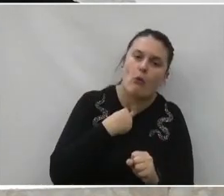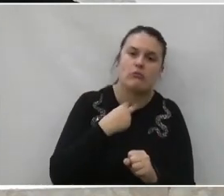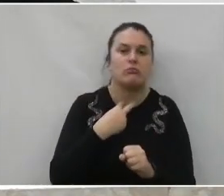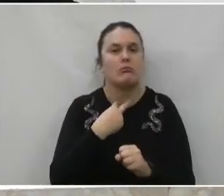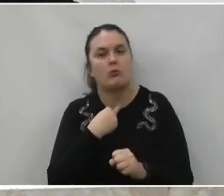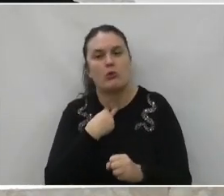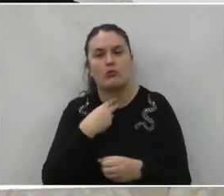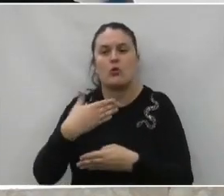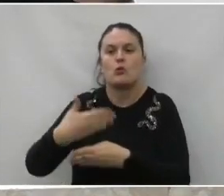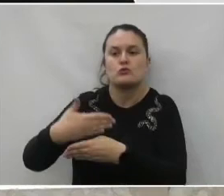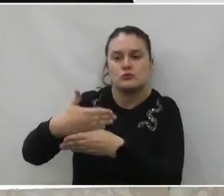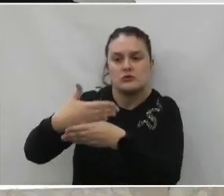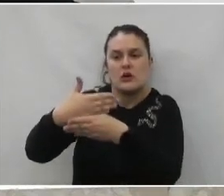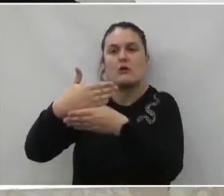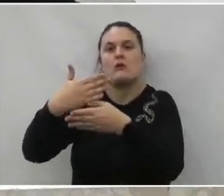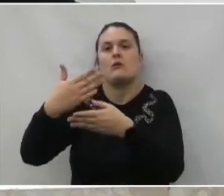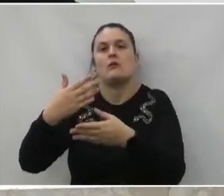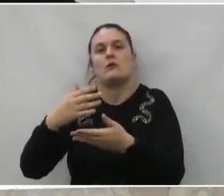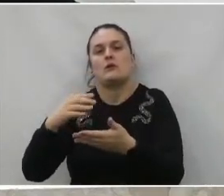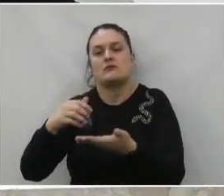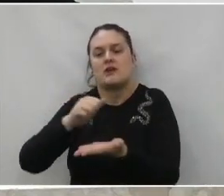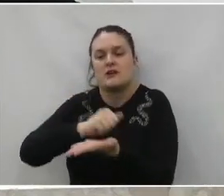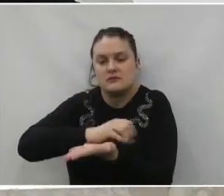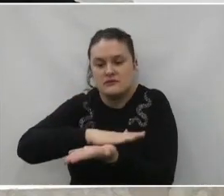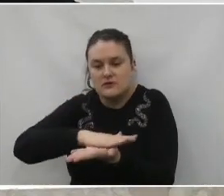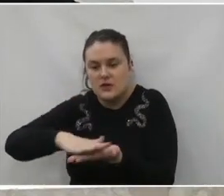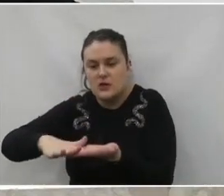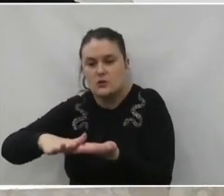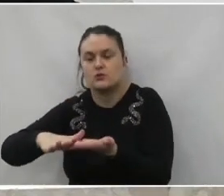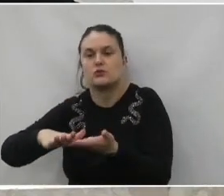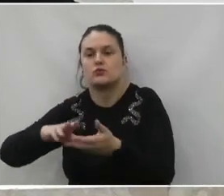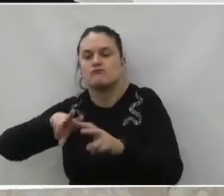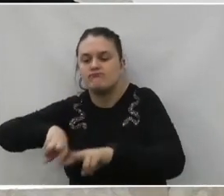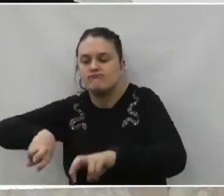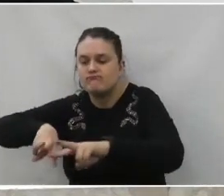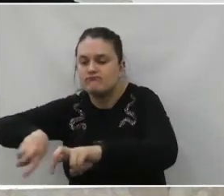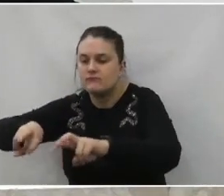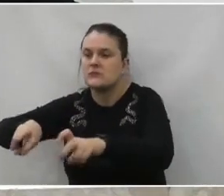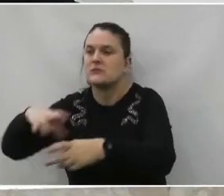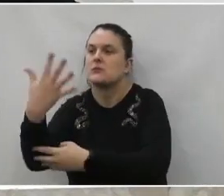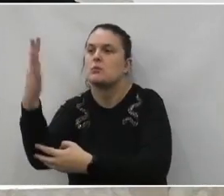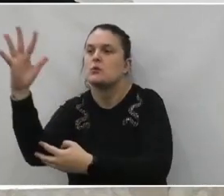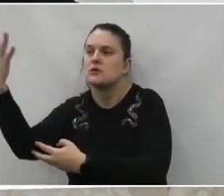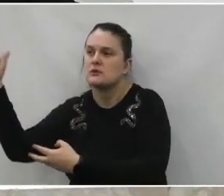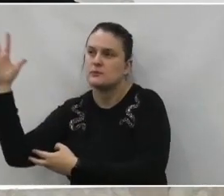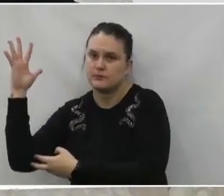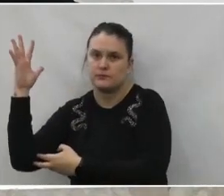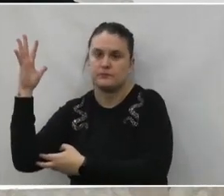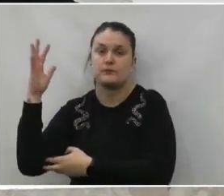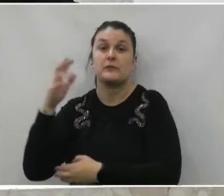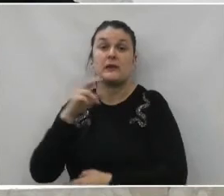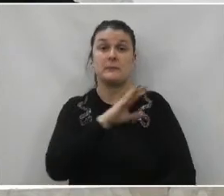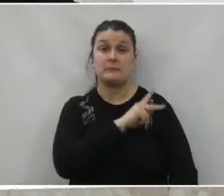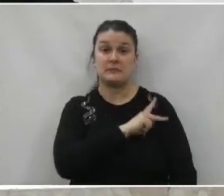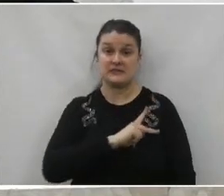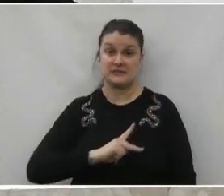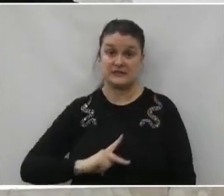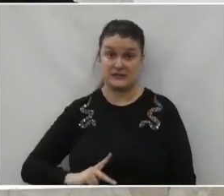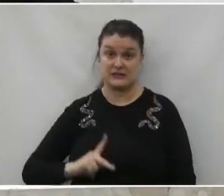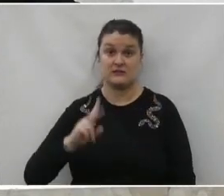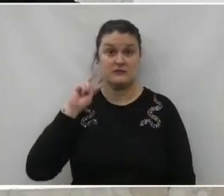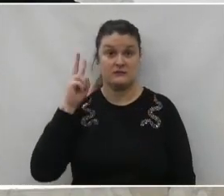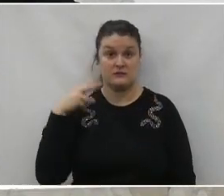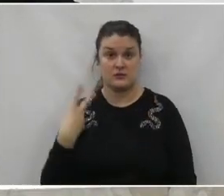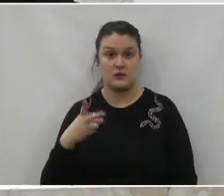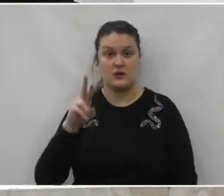matéria de construção, obras, pavimentação e exploração de áreas ambientais. O presidente da Casa, Ricardo